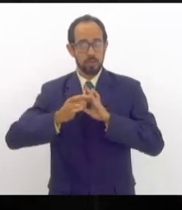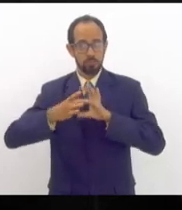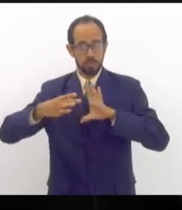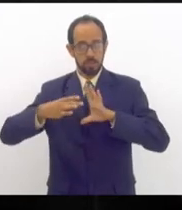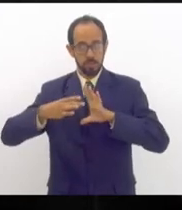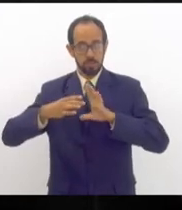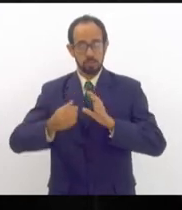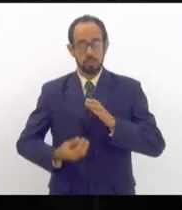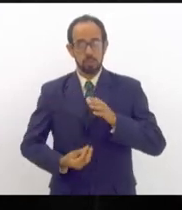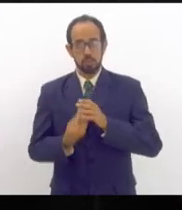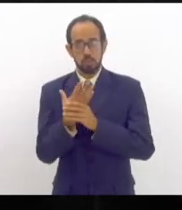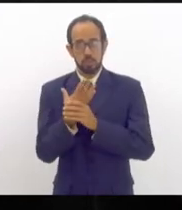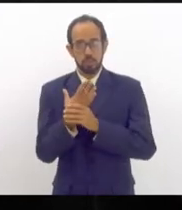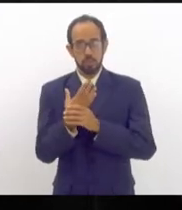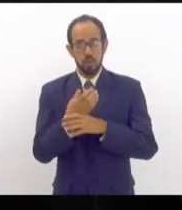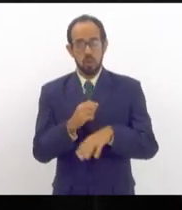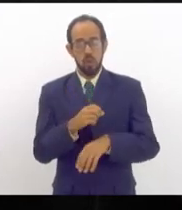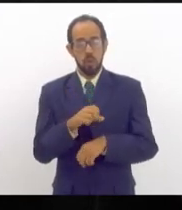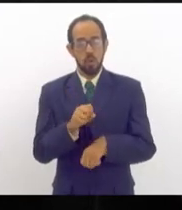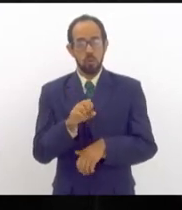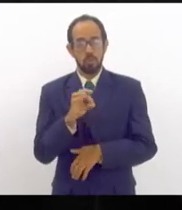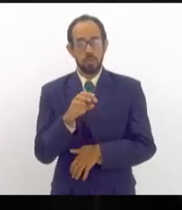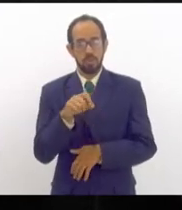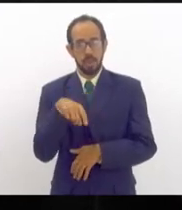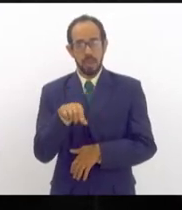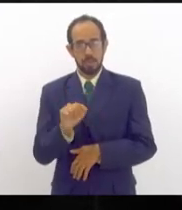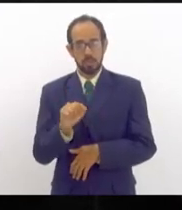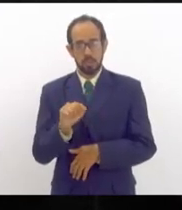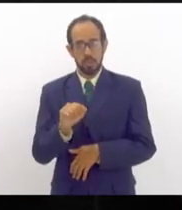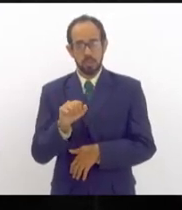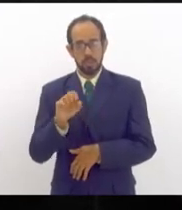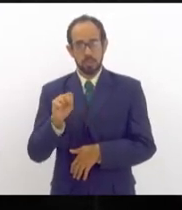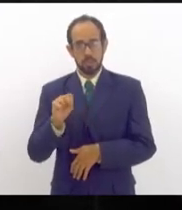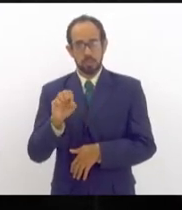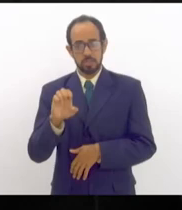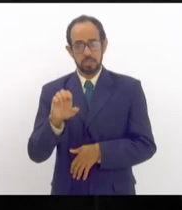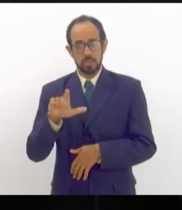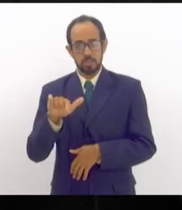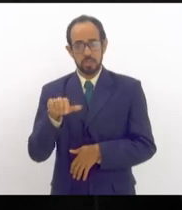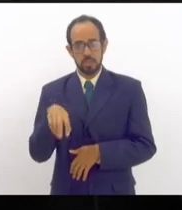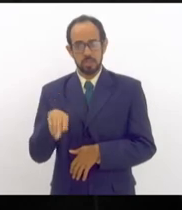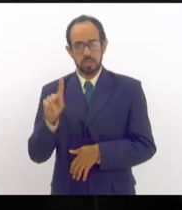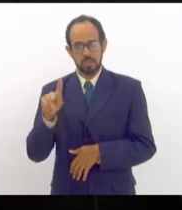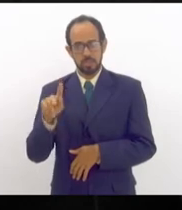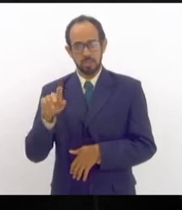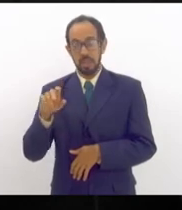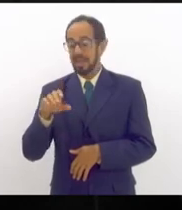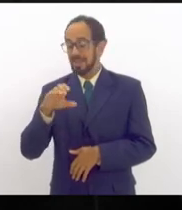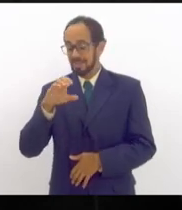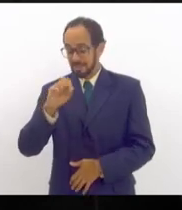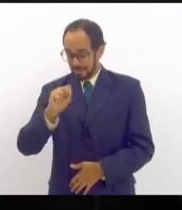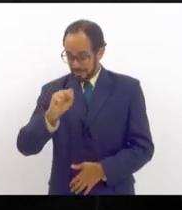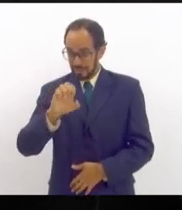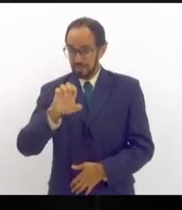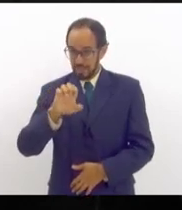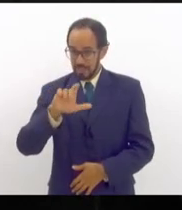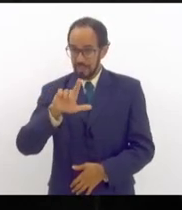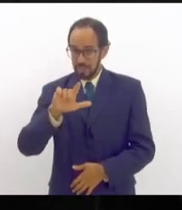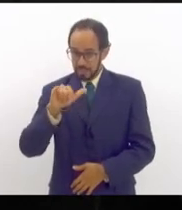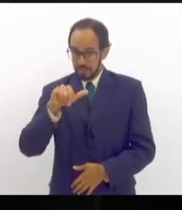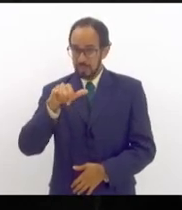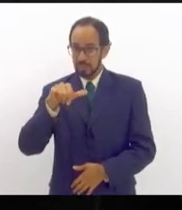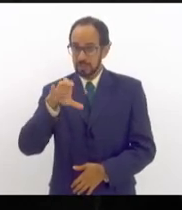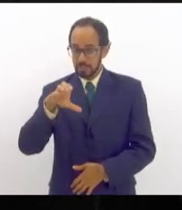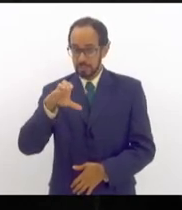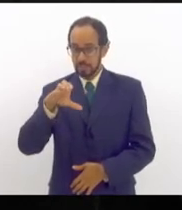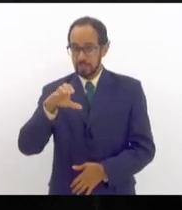estabeleceu uma taxa SELIC na ordem salvo erro de memória de quase 30%